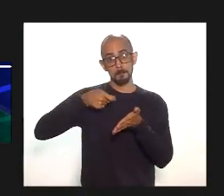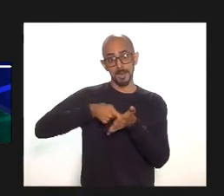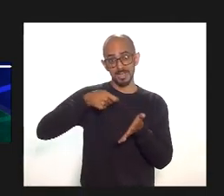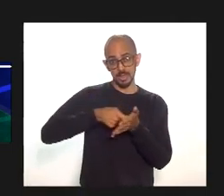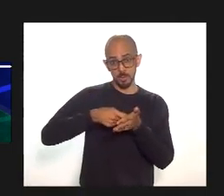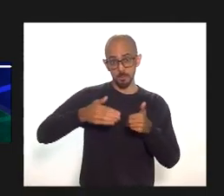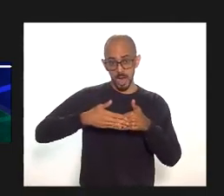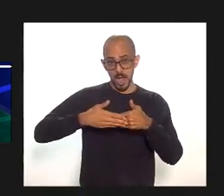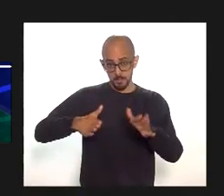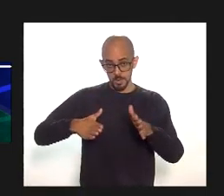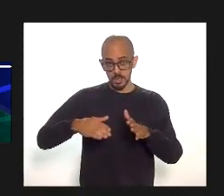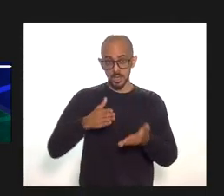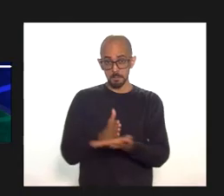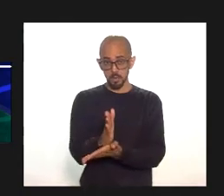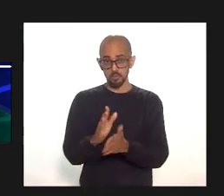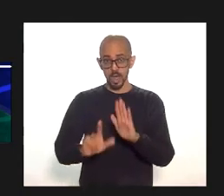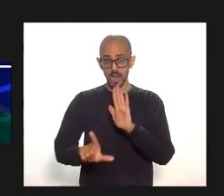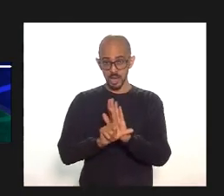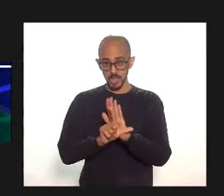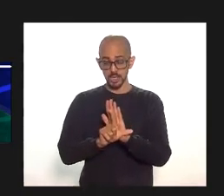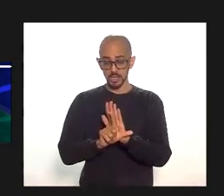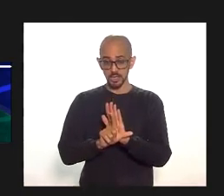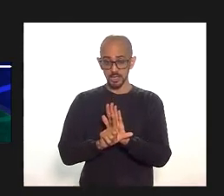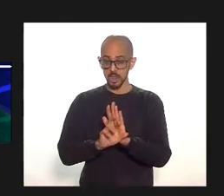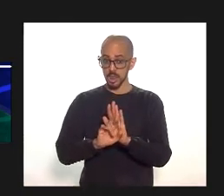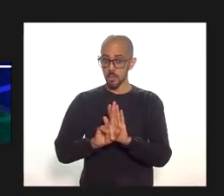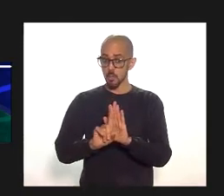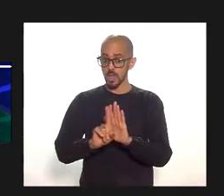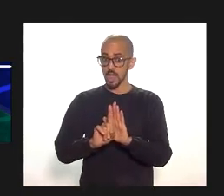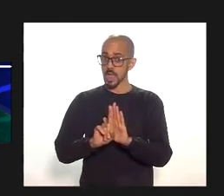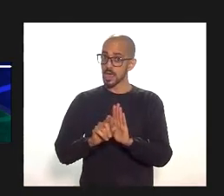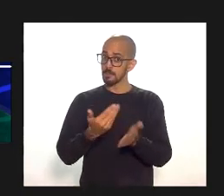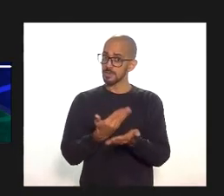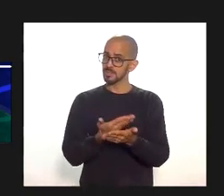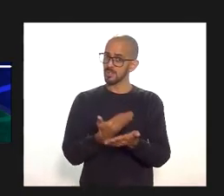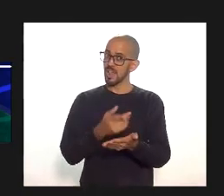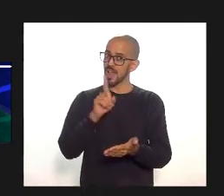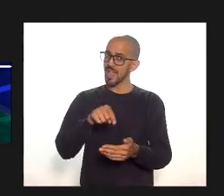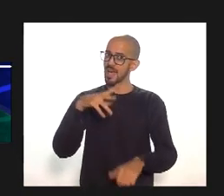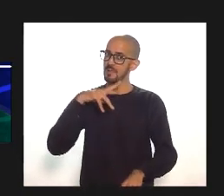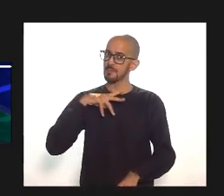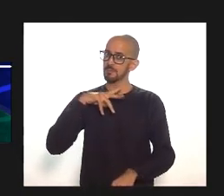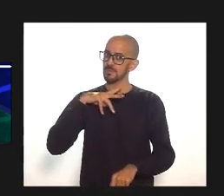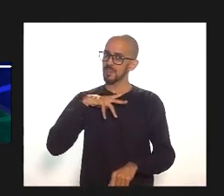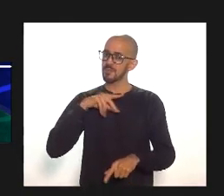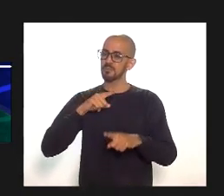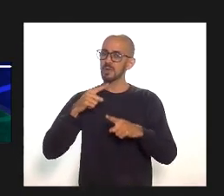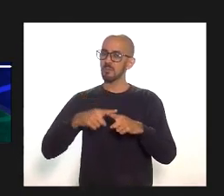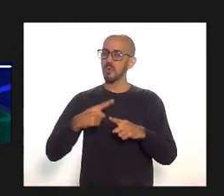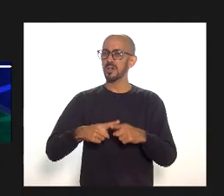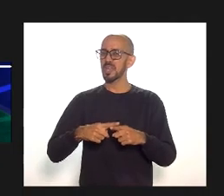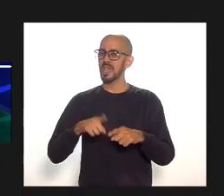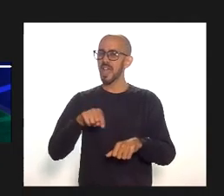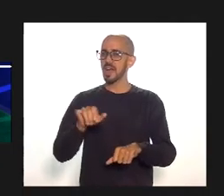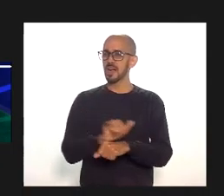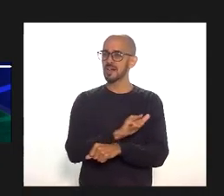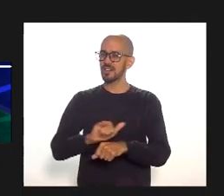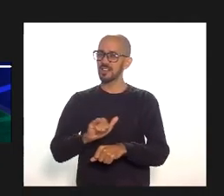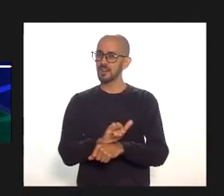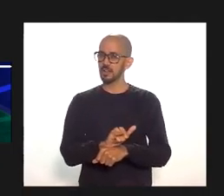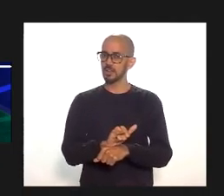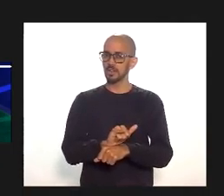pela aprovação dessa lei não é das escolas públicas, é das escolas privadas. É o lobby da educação privada que está